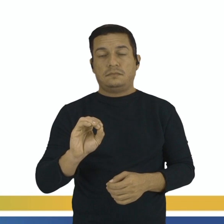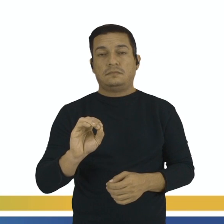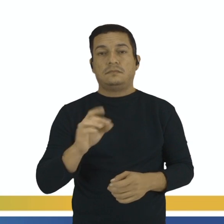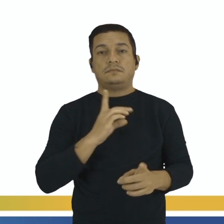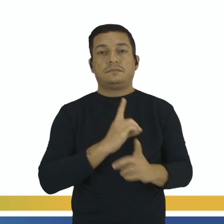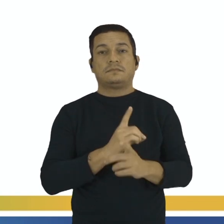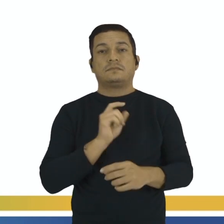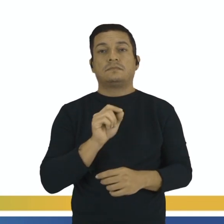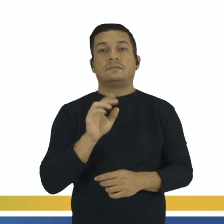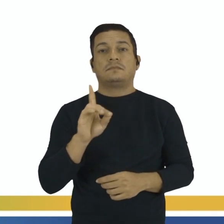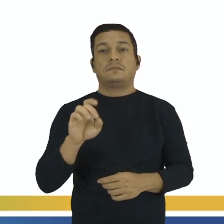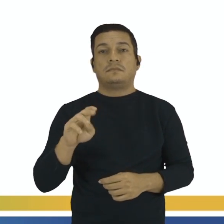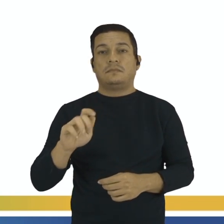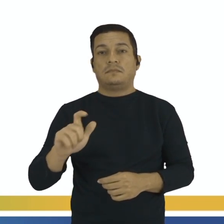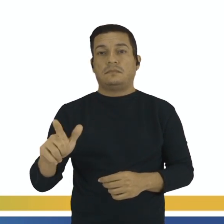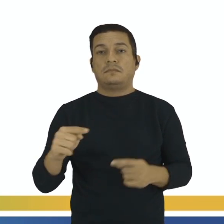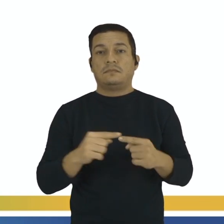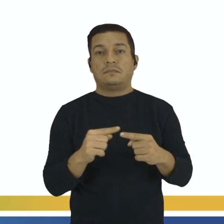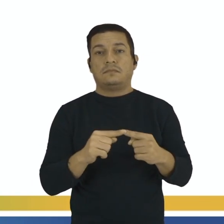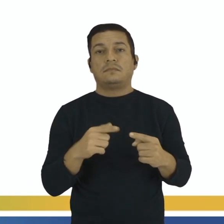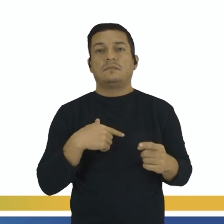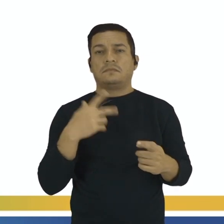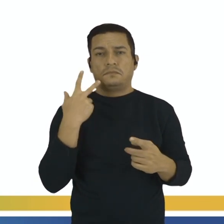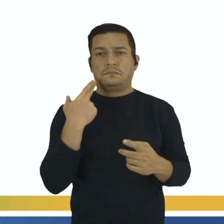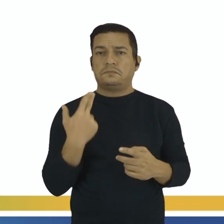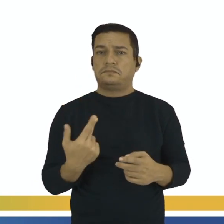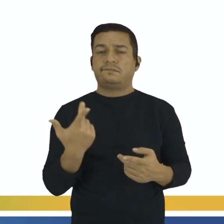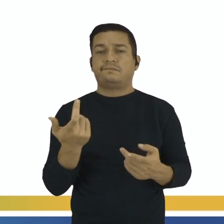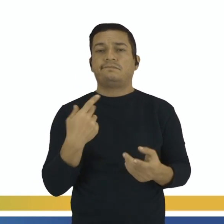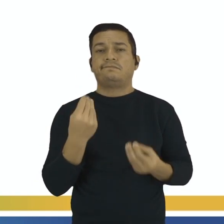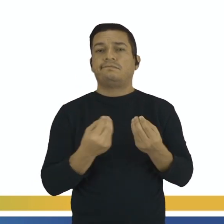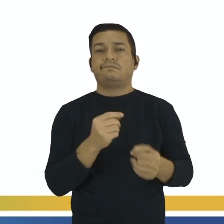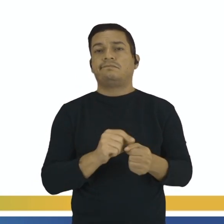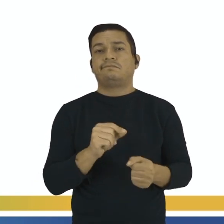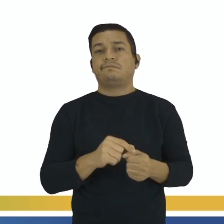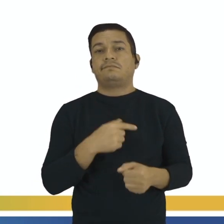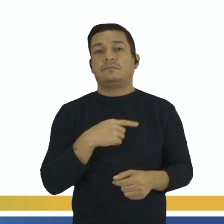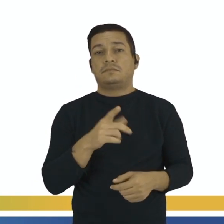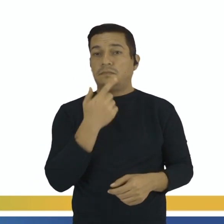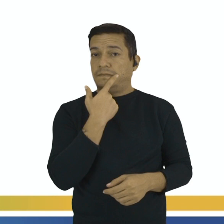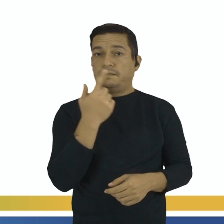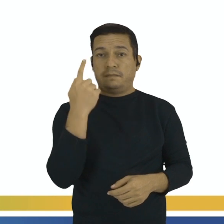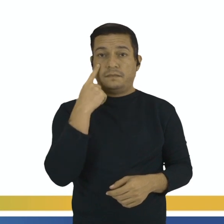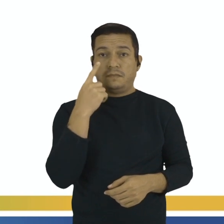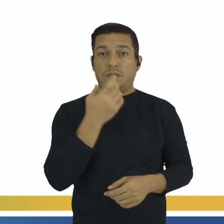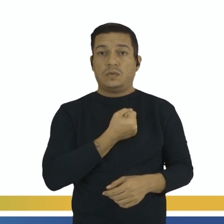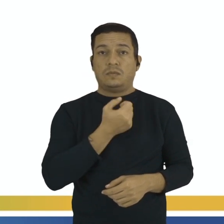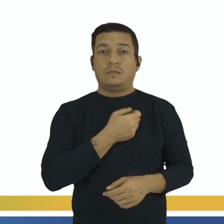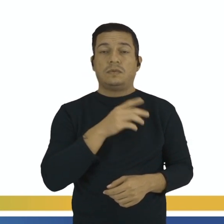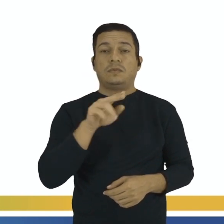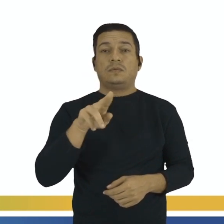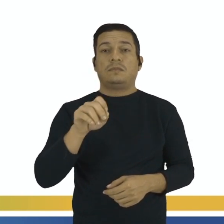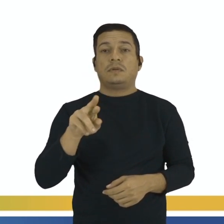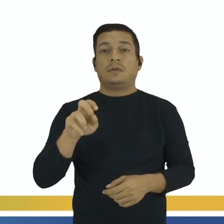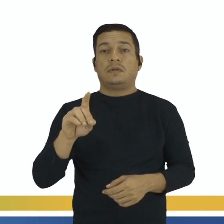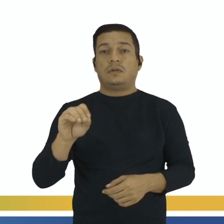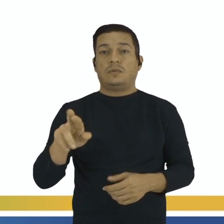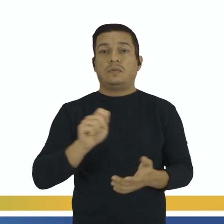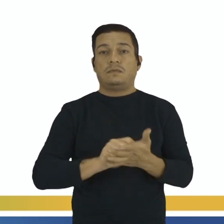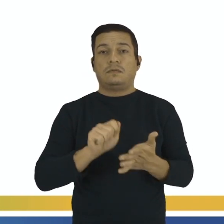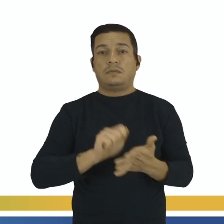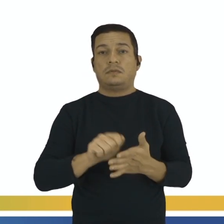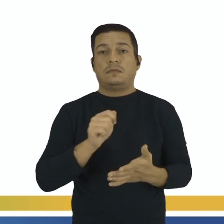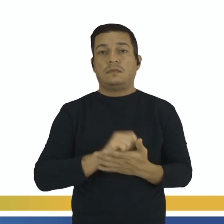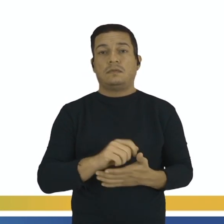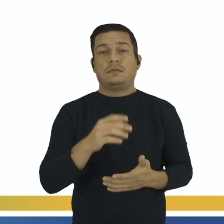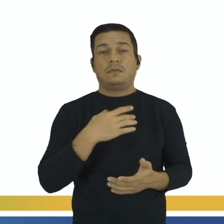para eu encontrar o decimal correspondente é bem tranquilo. O que eu vou fazer? Eu vou pegar o numerador, vou